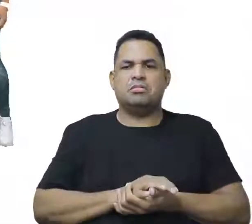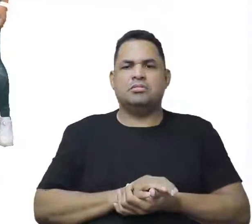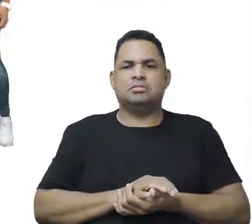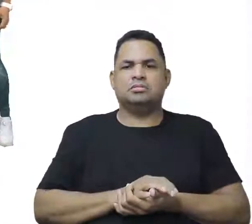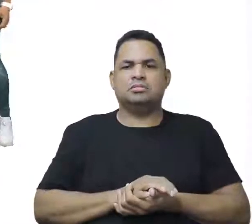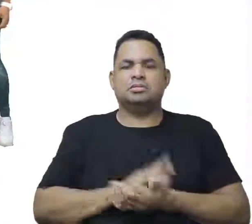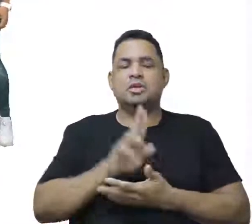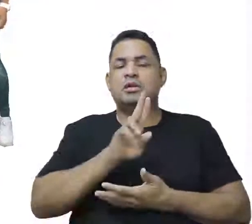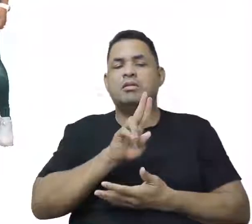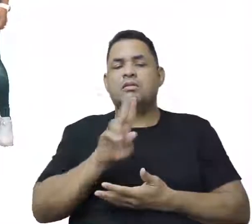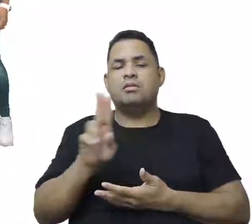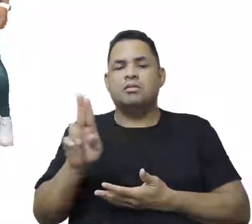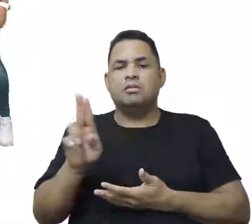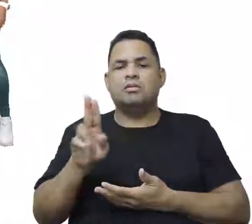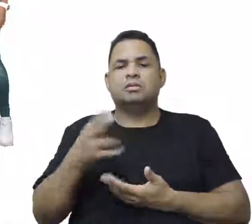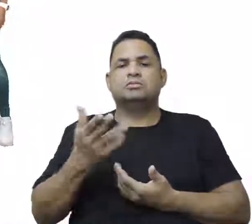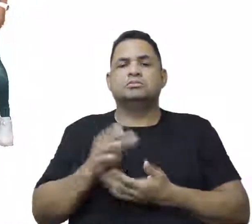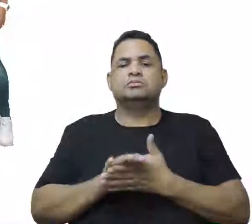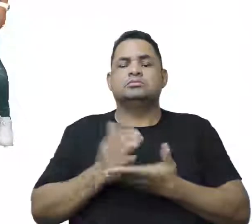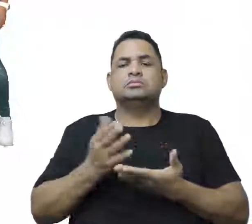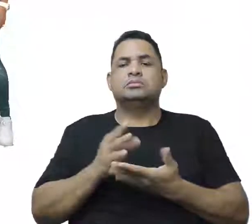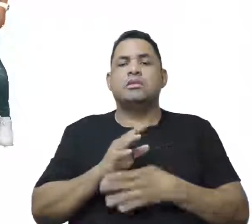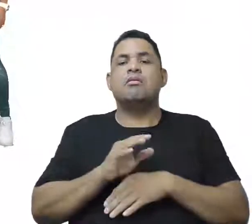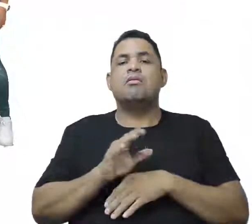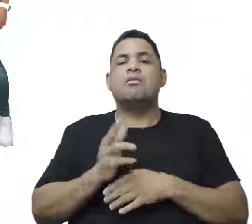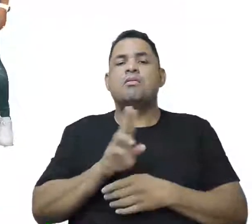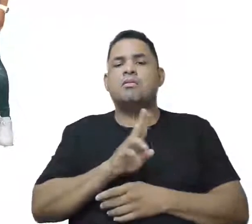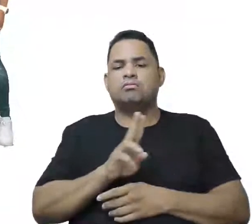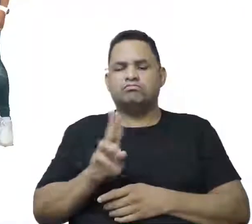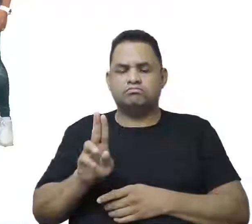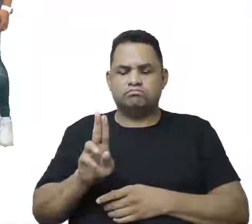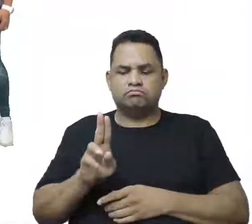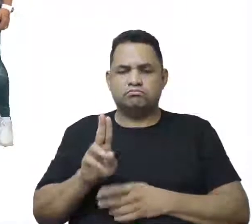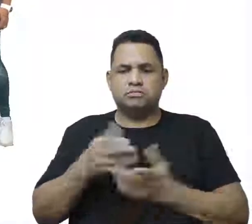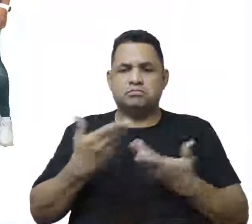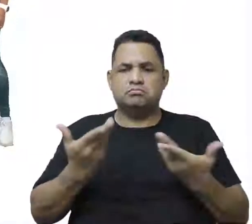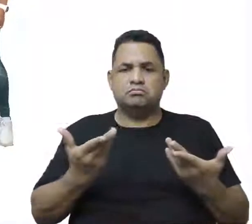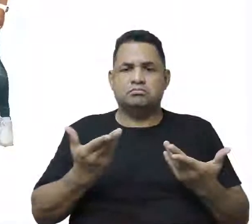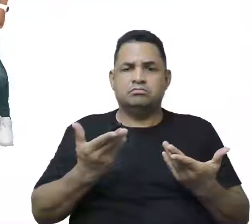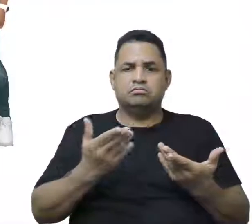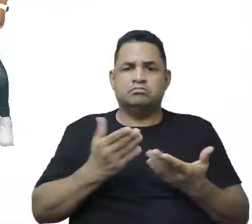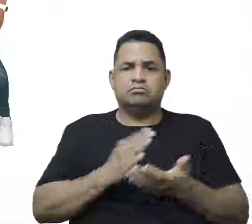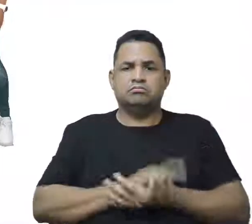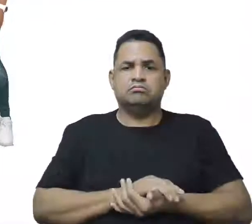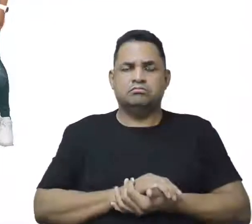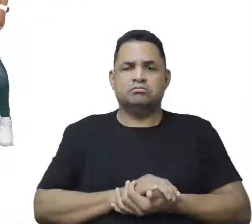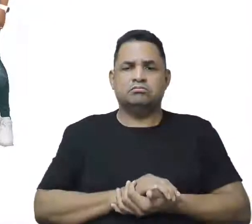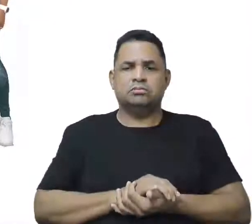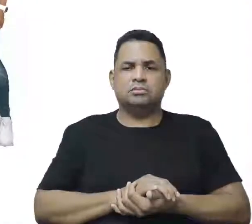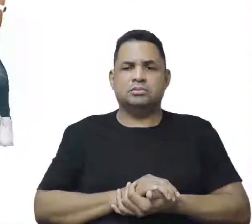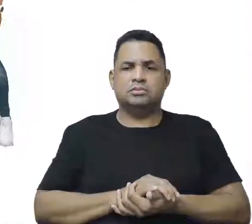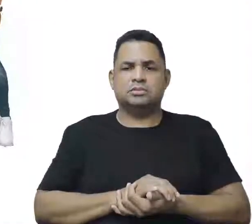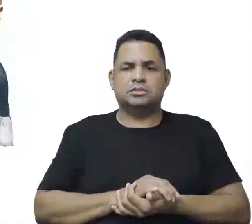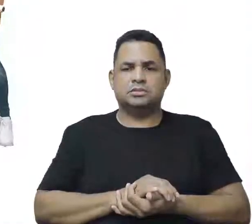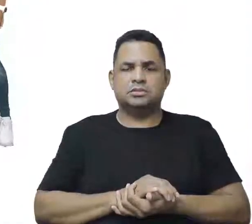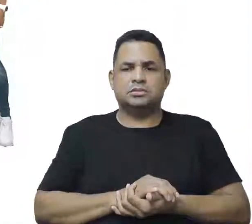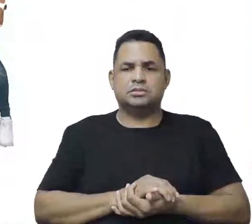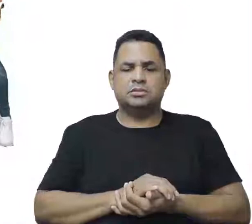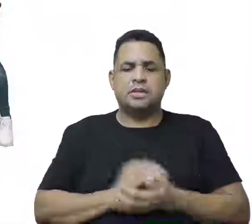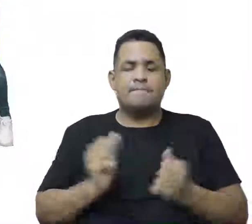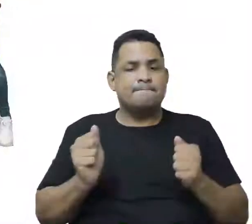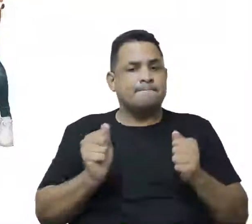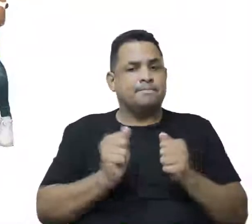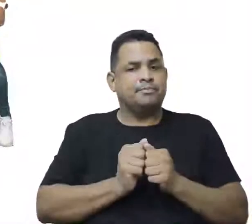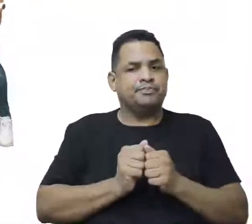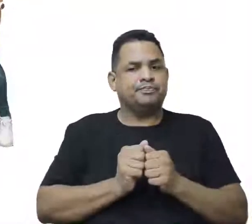comece chamando a pessoa pelo nome. Por quê? O nome é a identificação, né? E aproxima. Quando